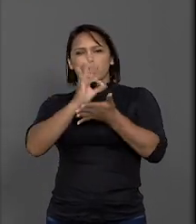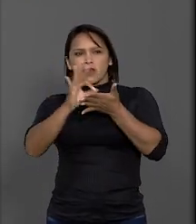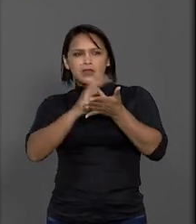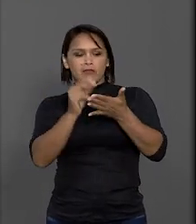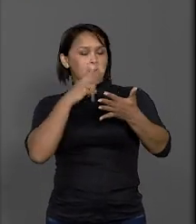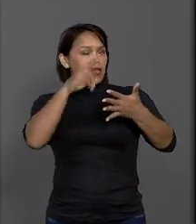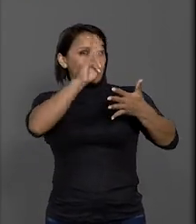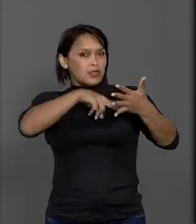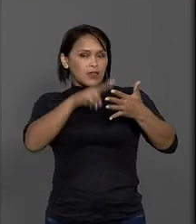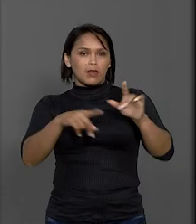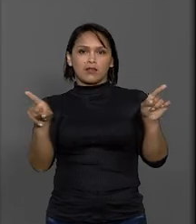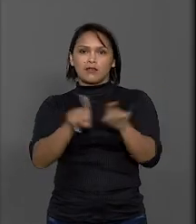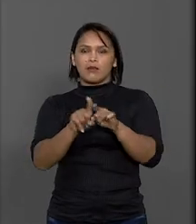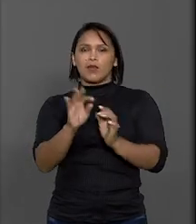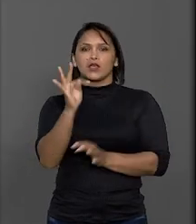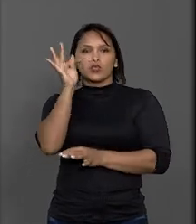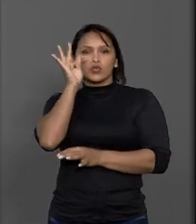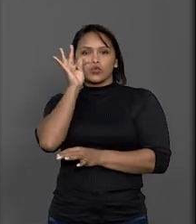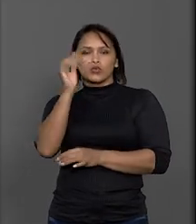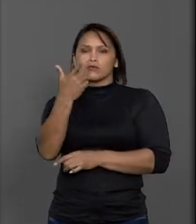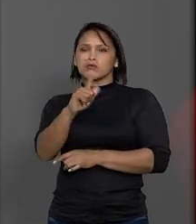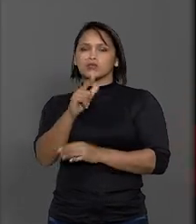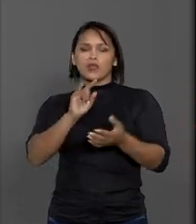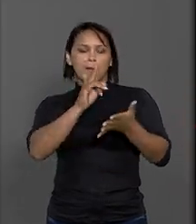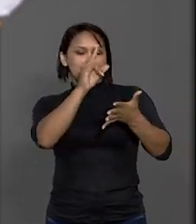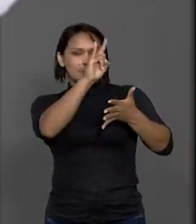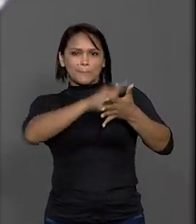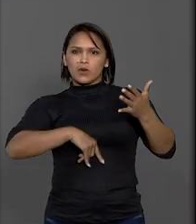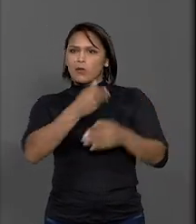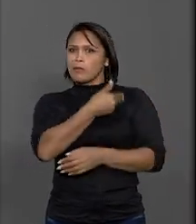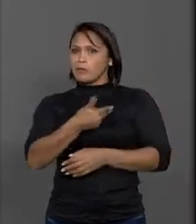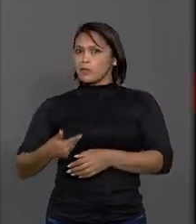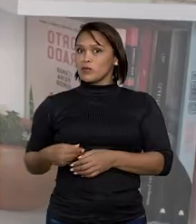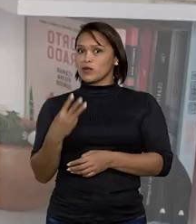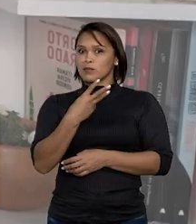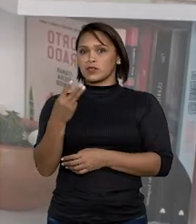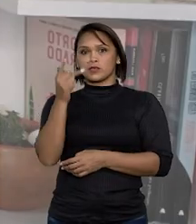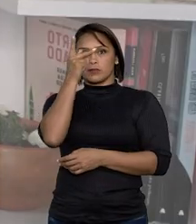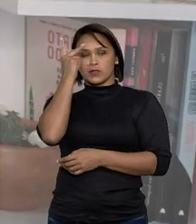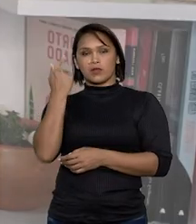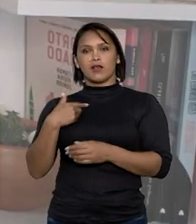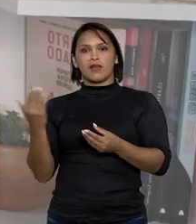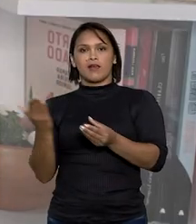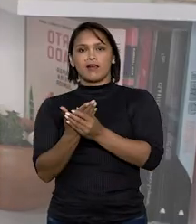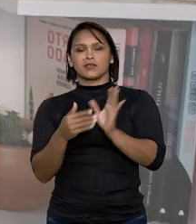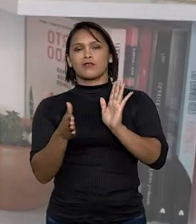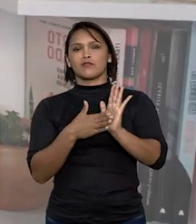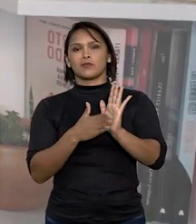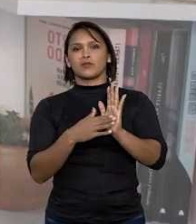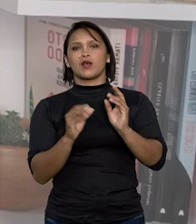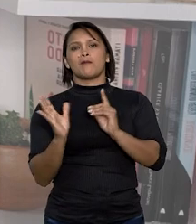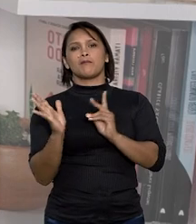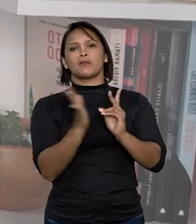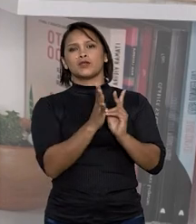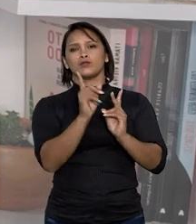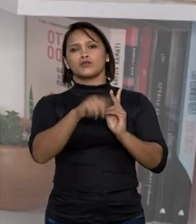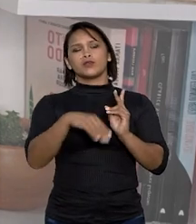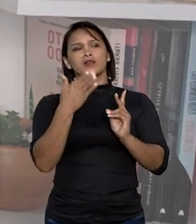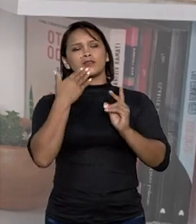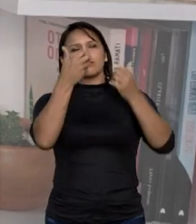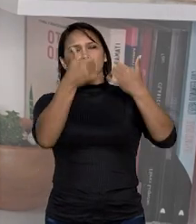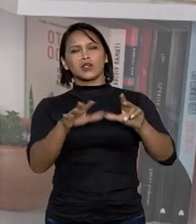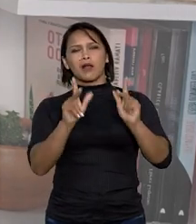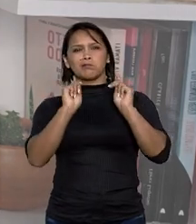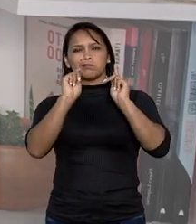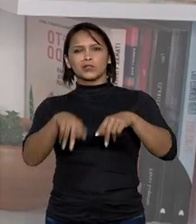também tem havido a presença de duas testemunhas não havia procuração pública para esse terceiro ação foi proposta pelo índio que alegou que sua